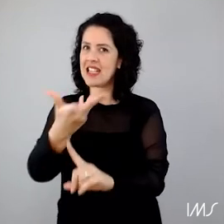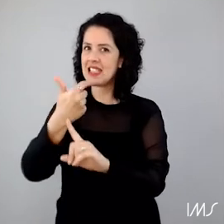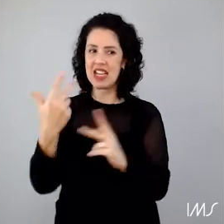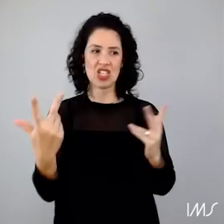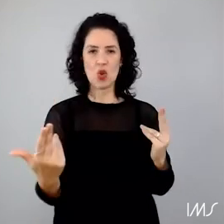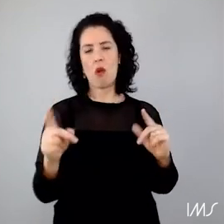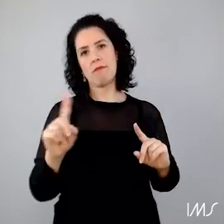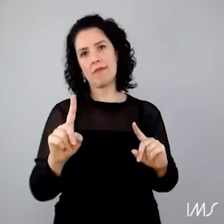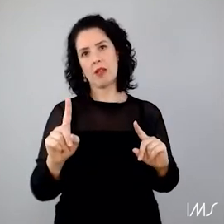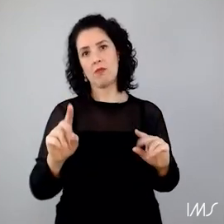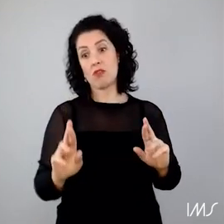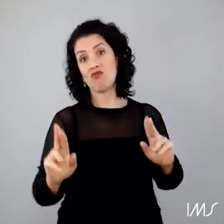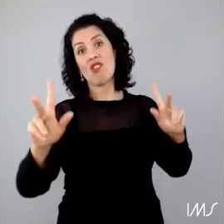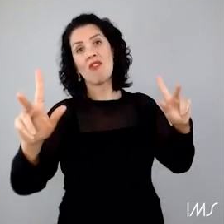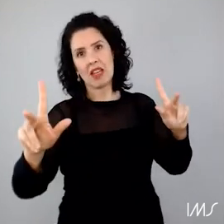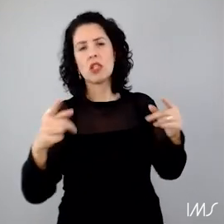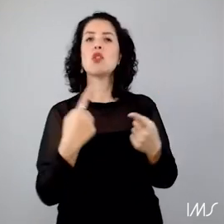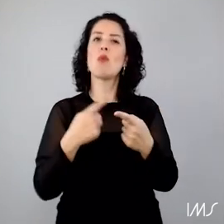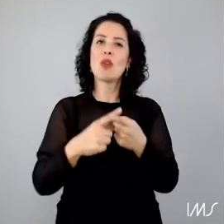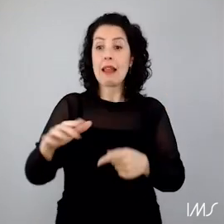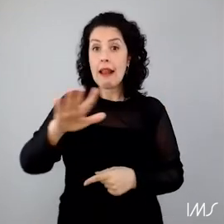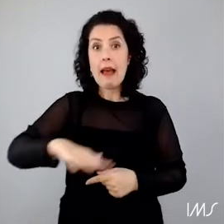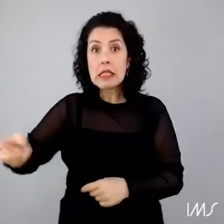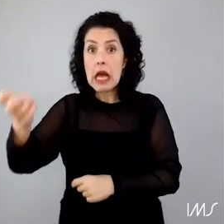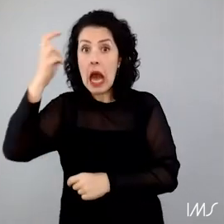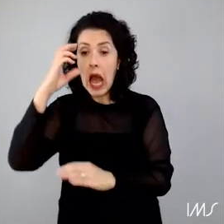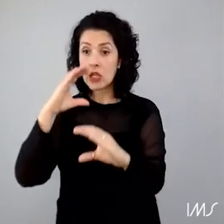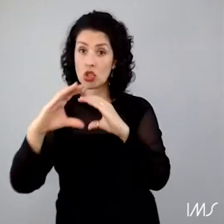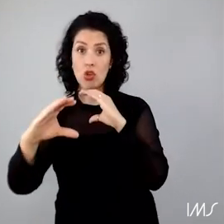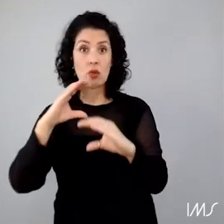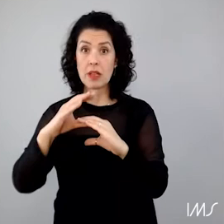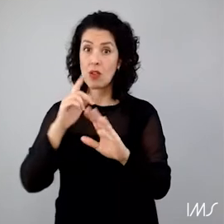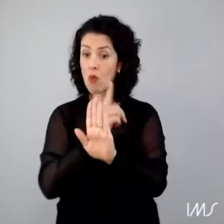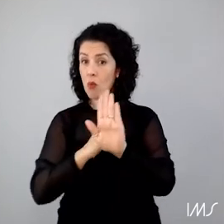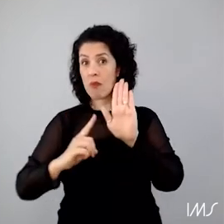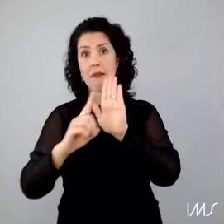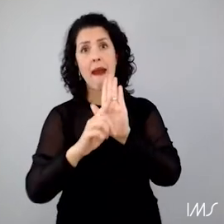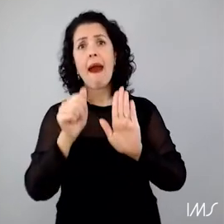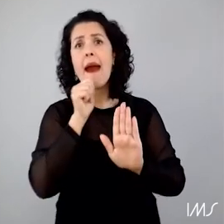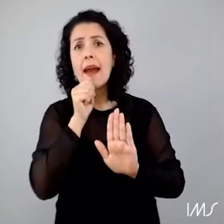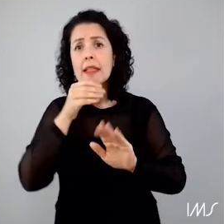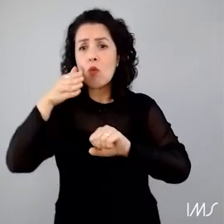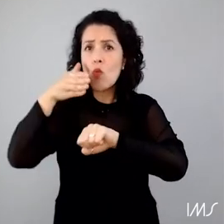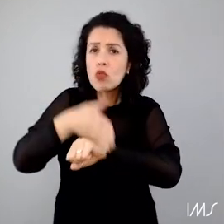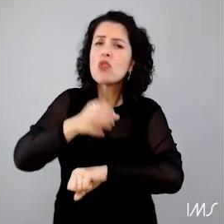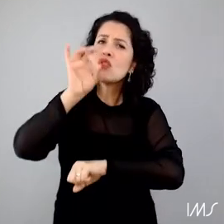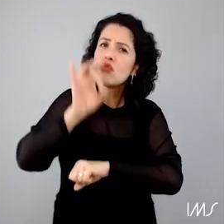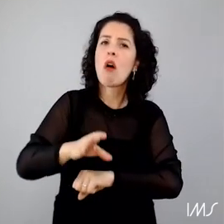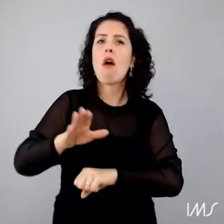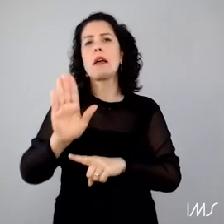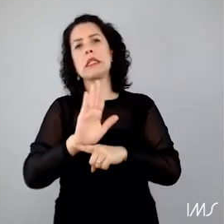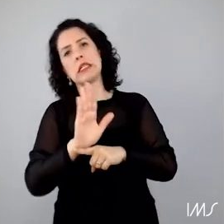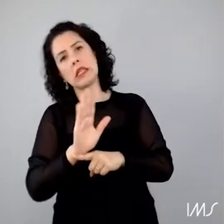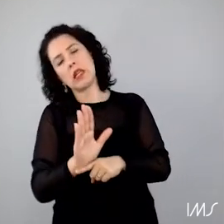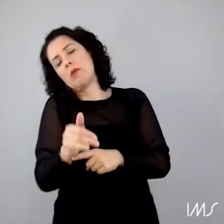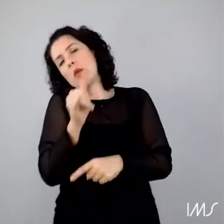das artes, no campo da comunicação. Os protagonistas continuam, a maior parte deles em áreas como o cinema, se pensarmos,